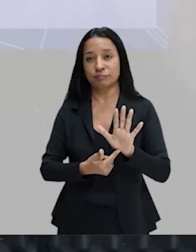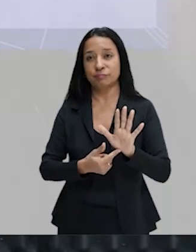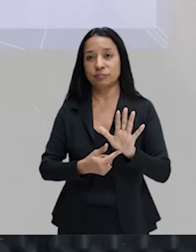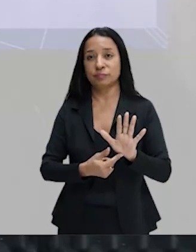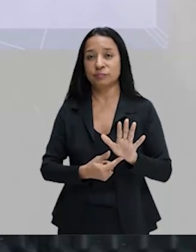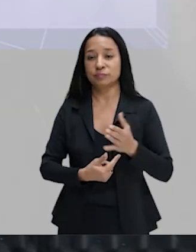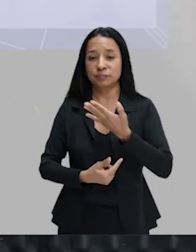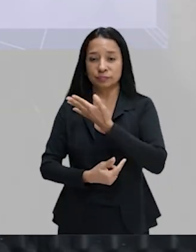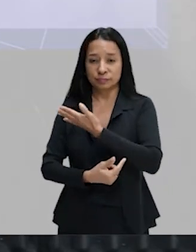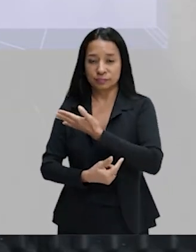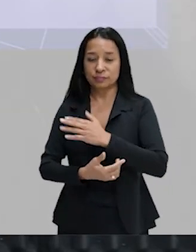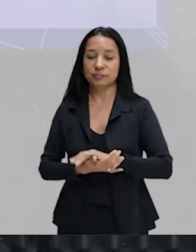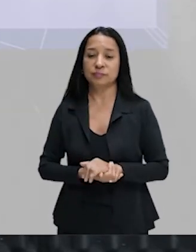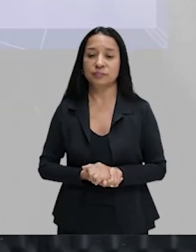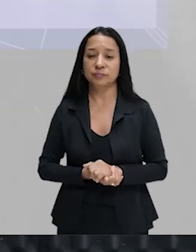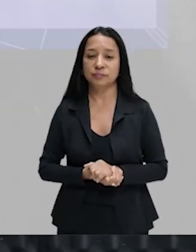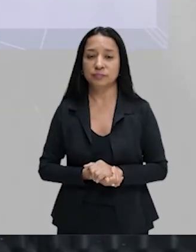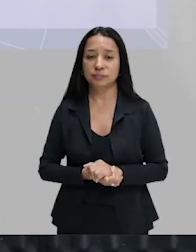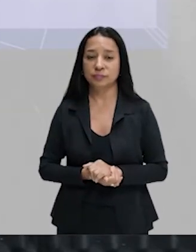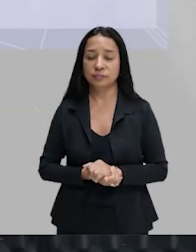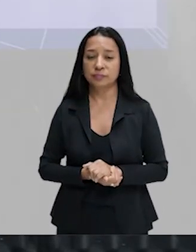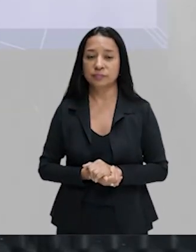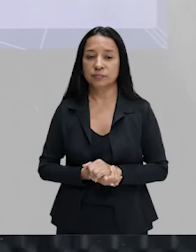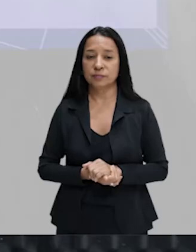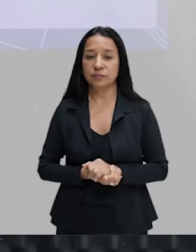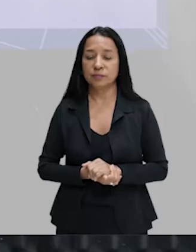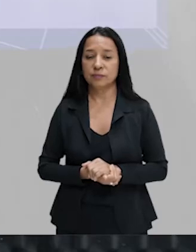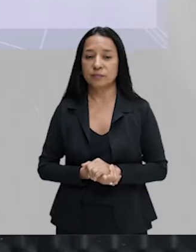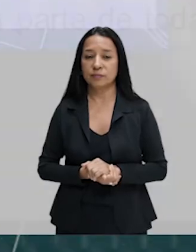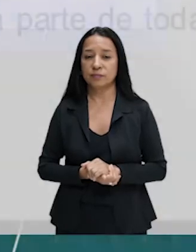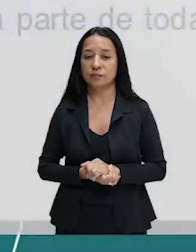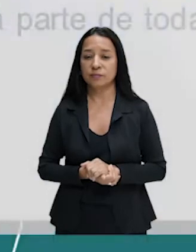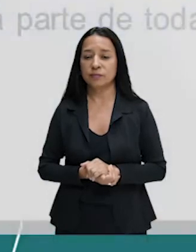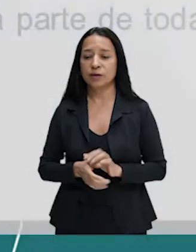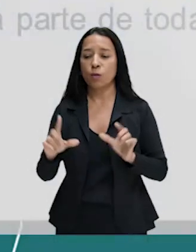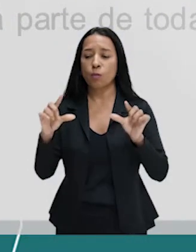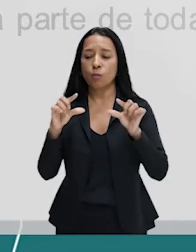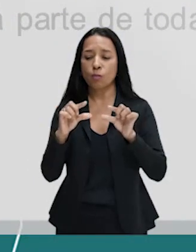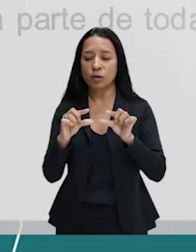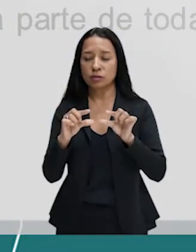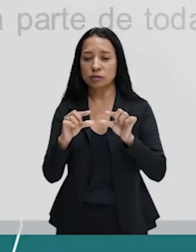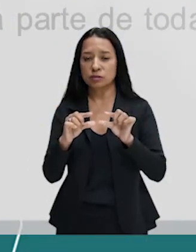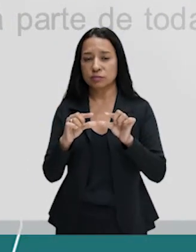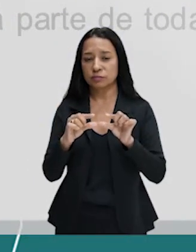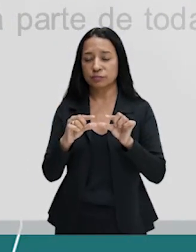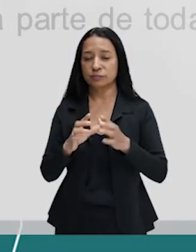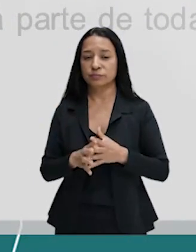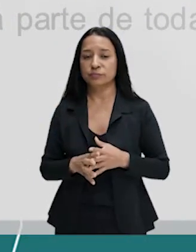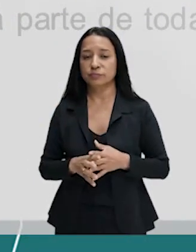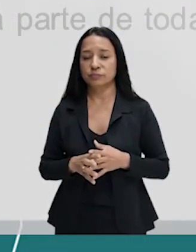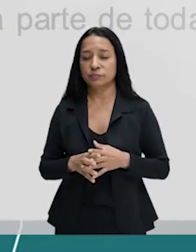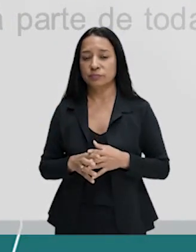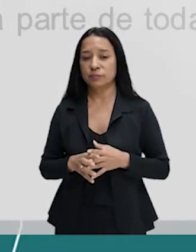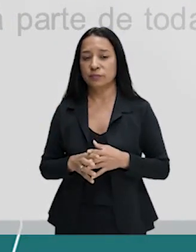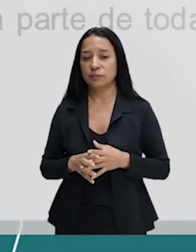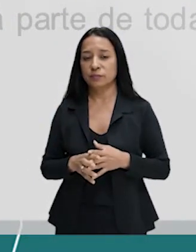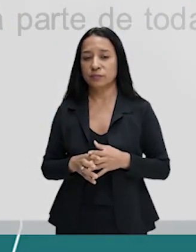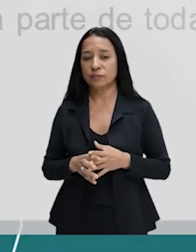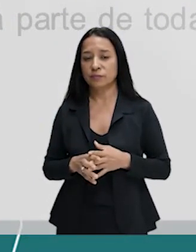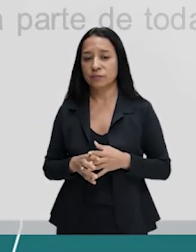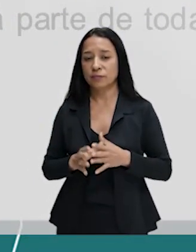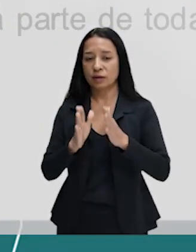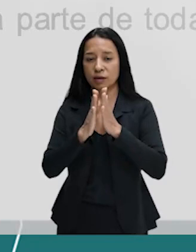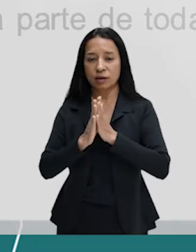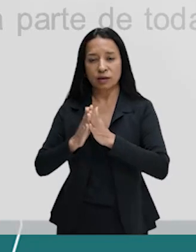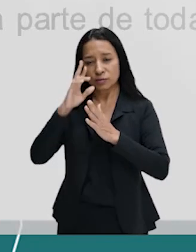pouquinho, já falo dessa produção da época. Olha um pedacinho aí, ó. Leiam comigo. Reze o Senhor por